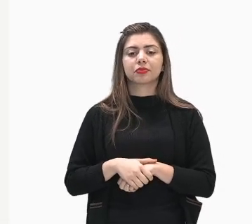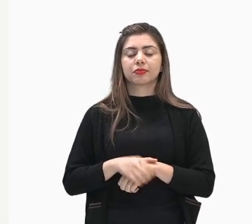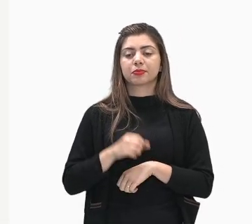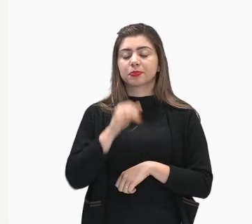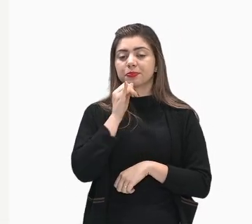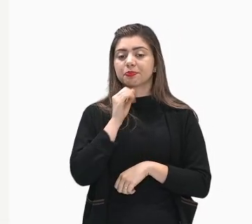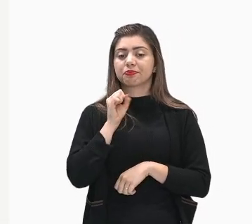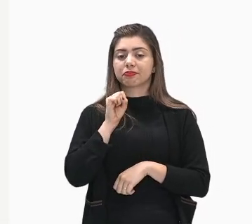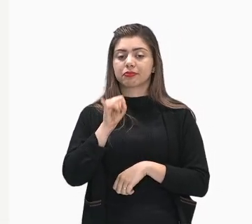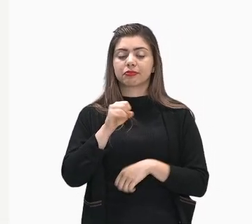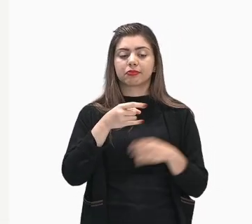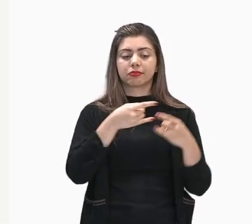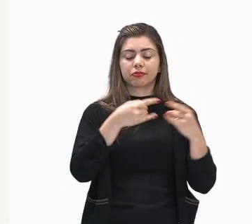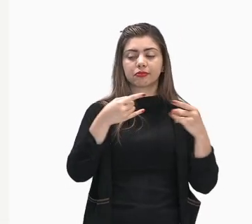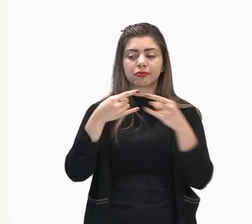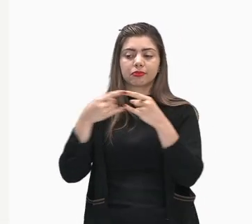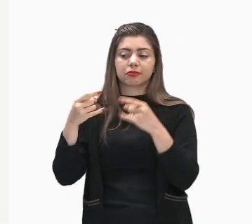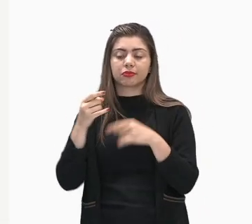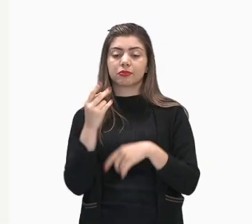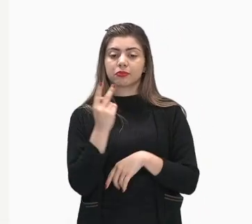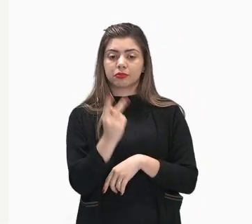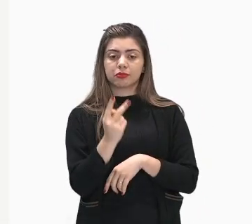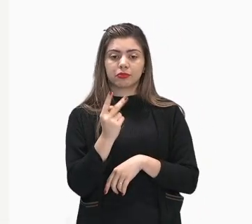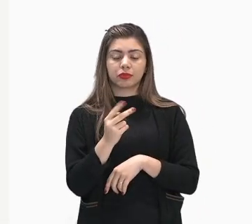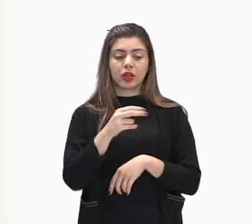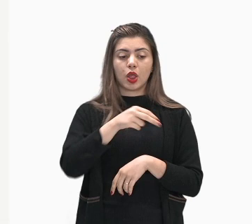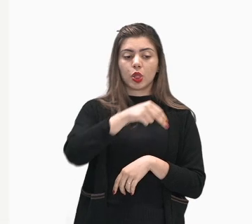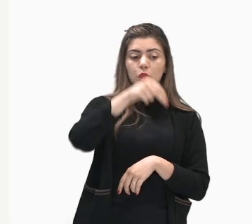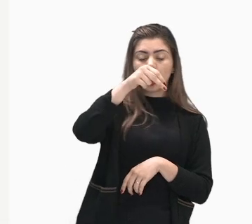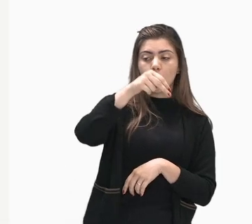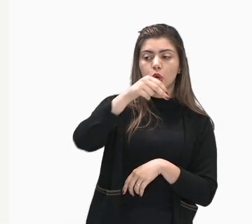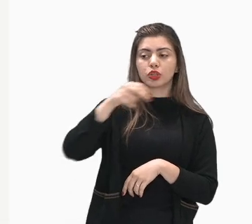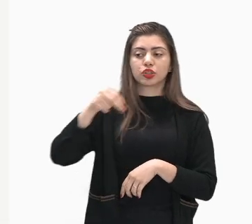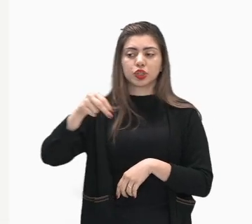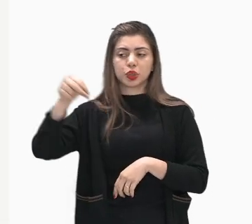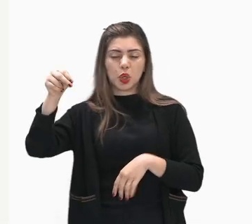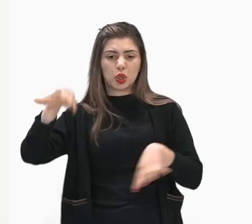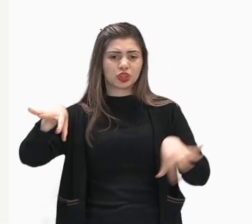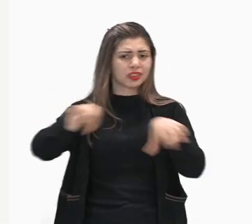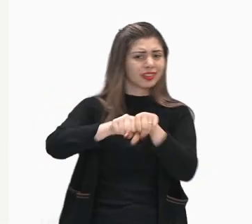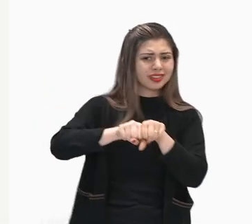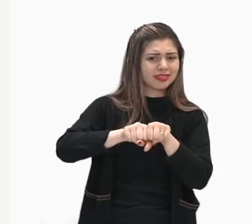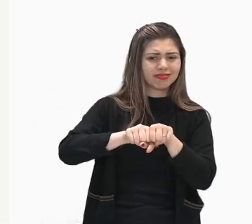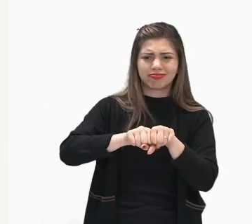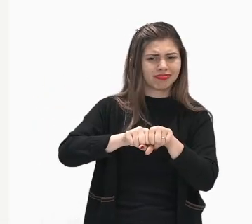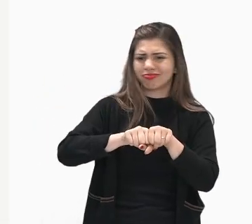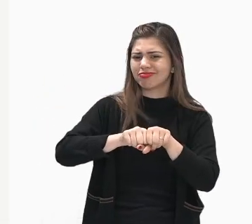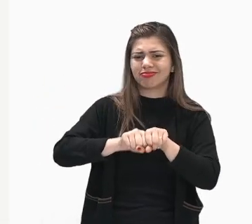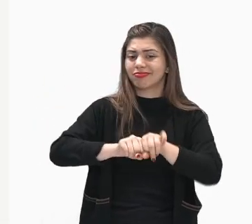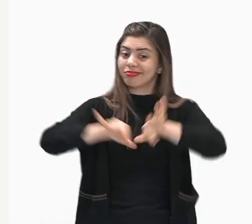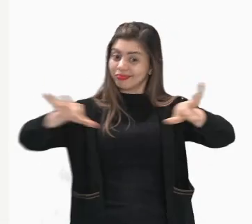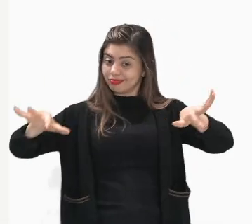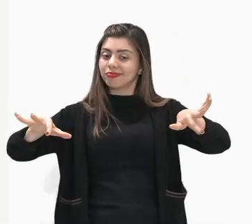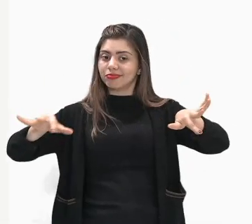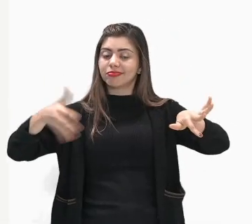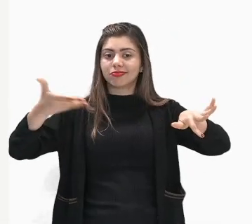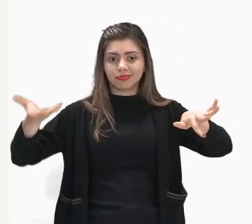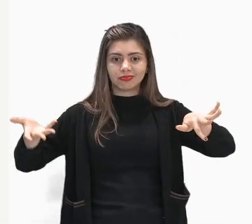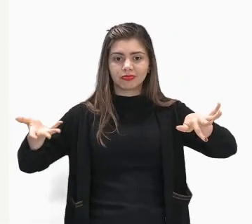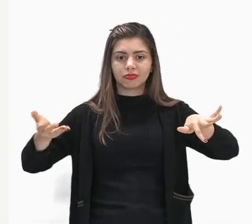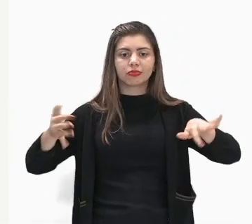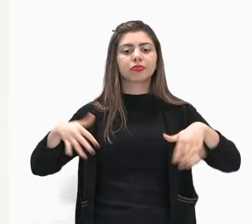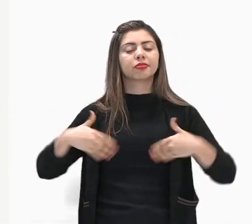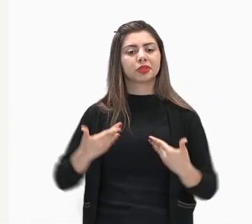aí e aproximar o polo norte de um com o polo norte do outro, eu não vou ter atração, eu vou ter repulsão. Então,